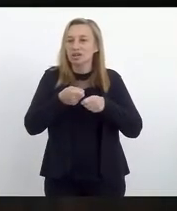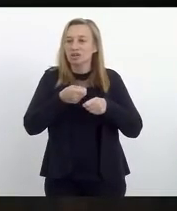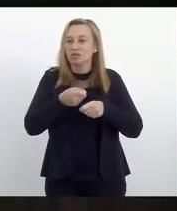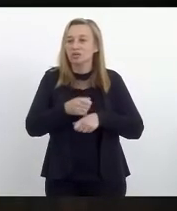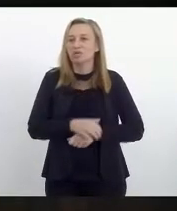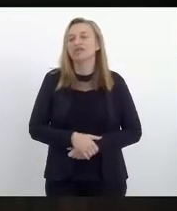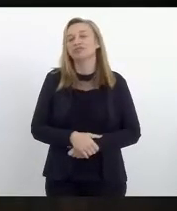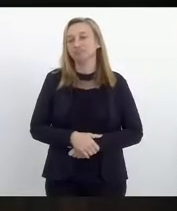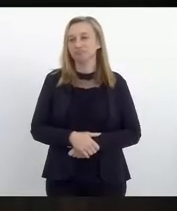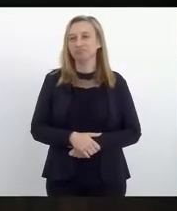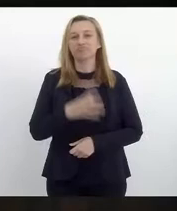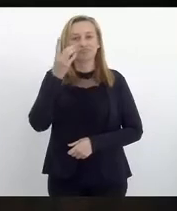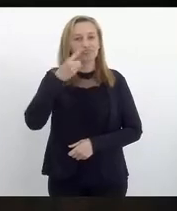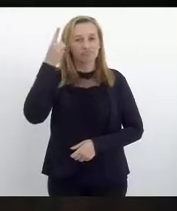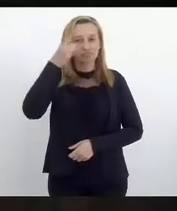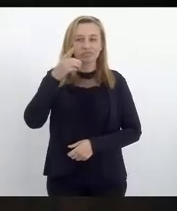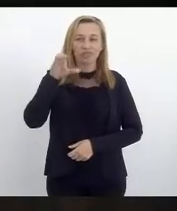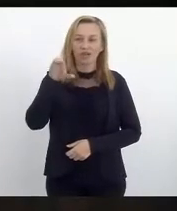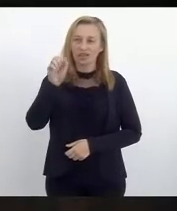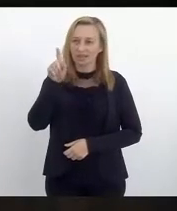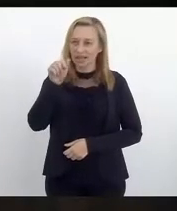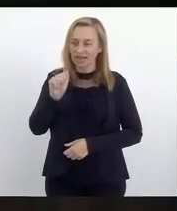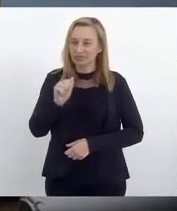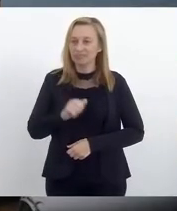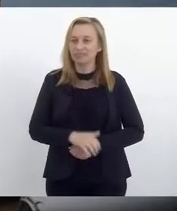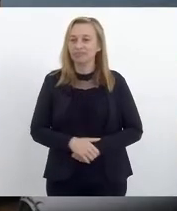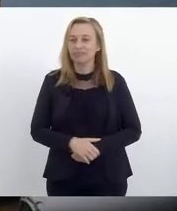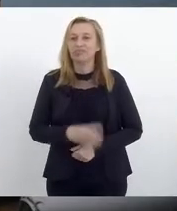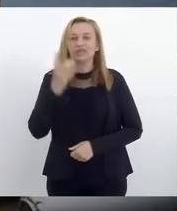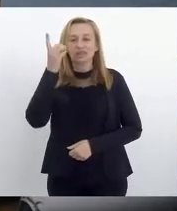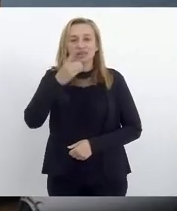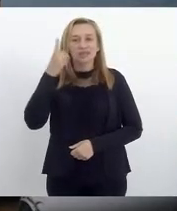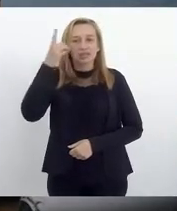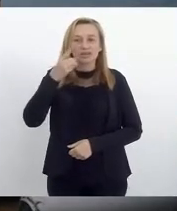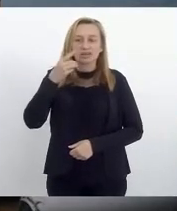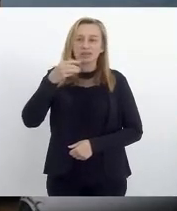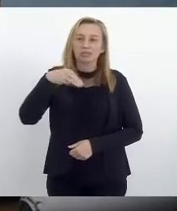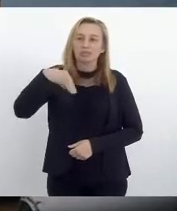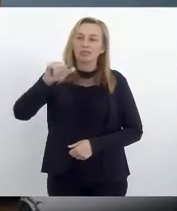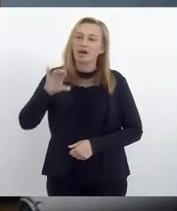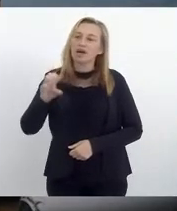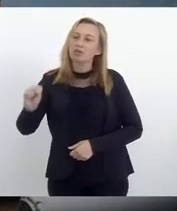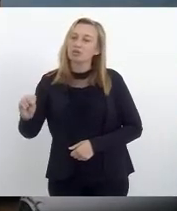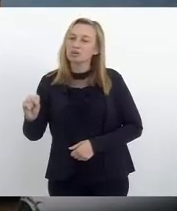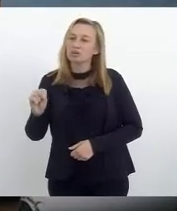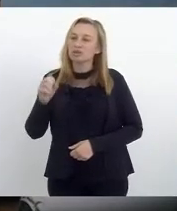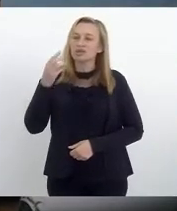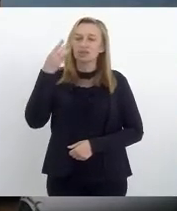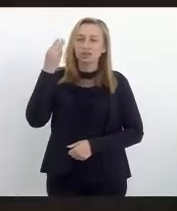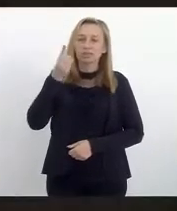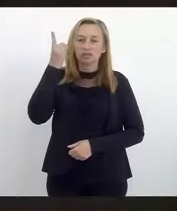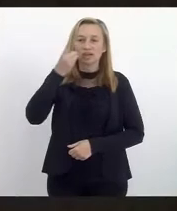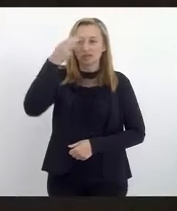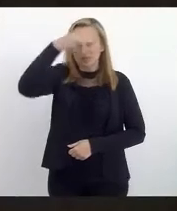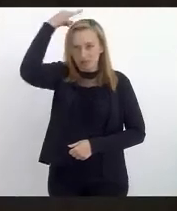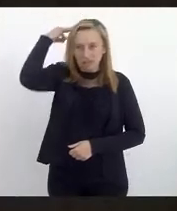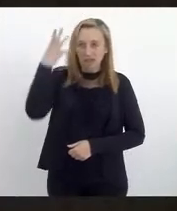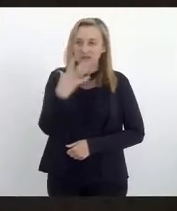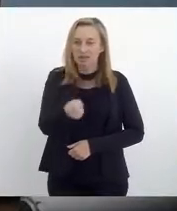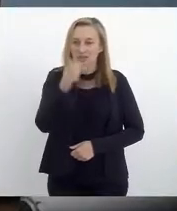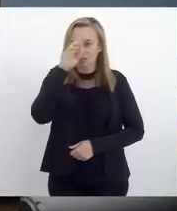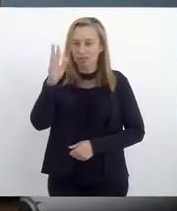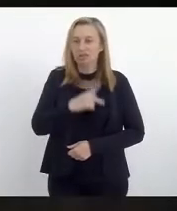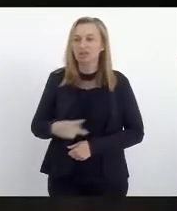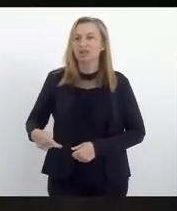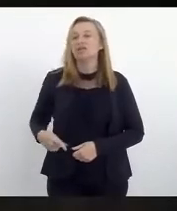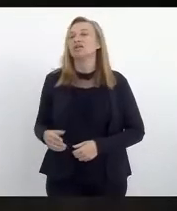e Controle. Deputado Márcio Canella. Deputado Marcos Miller. Deputado Márcio Pacheco. Favorável, presidente.